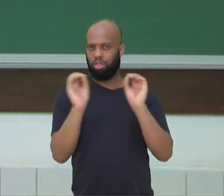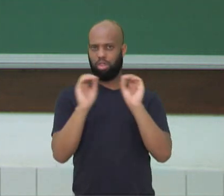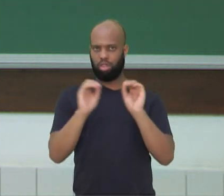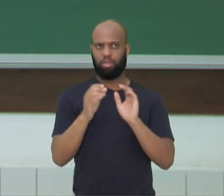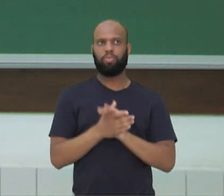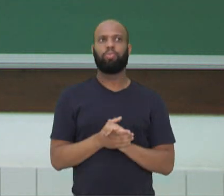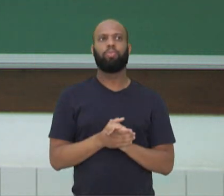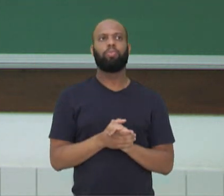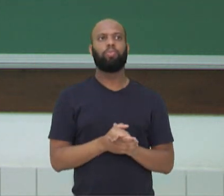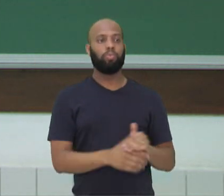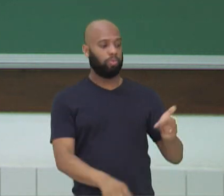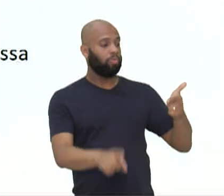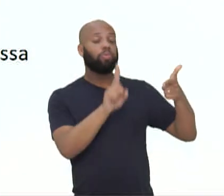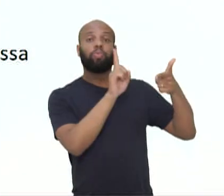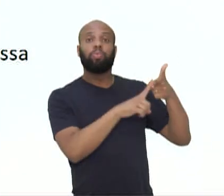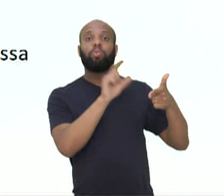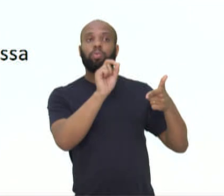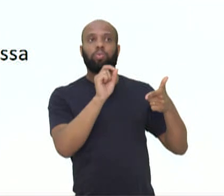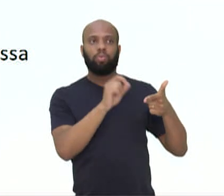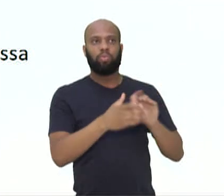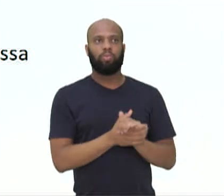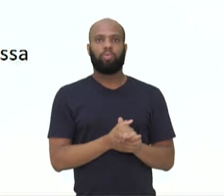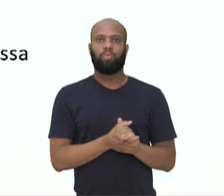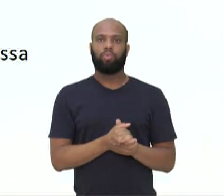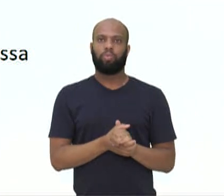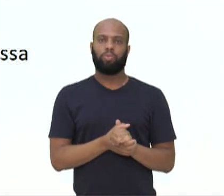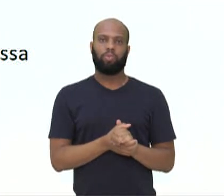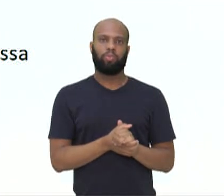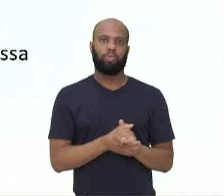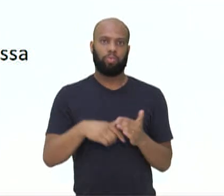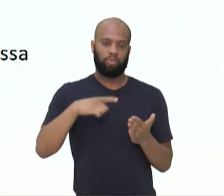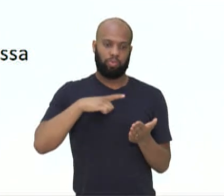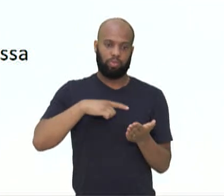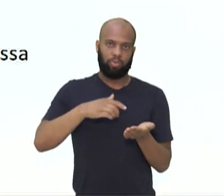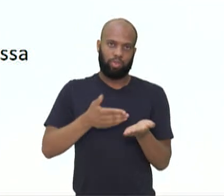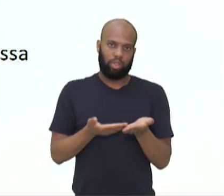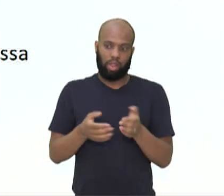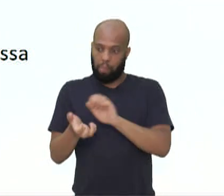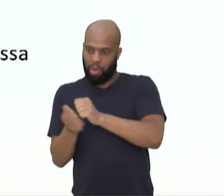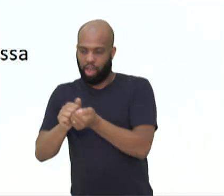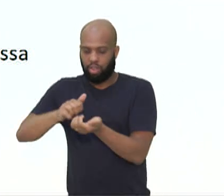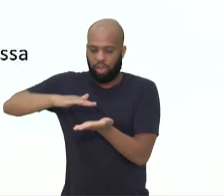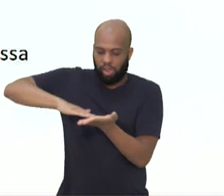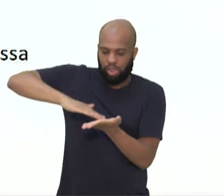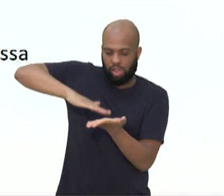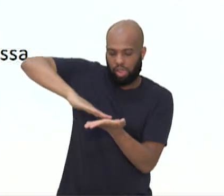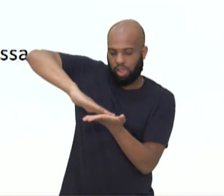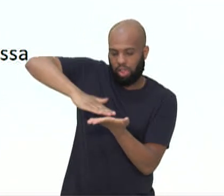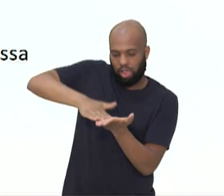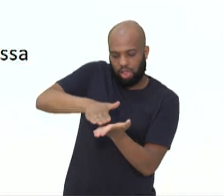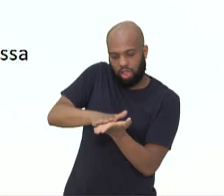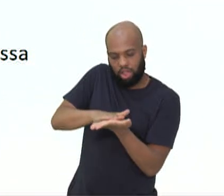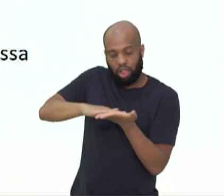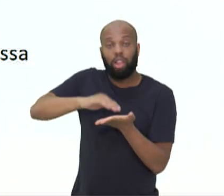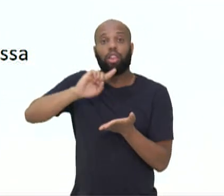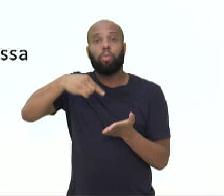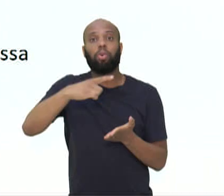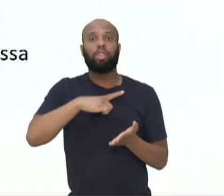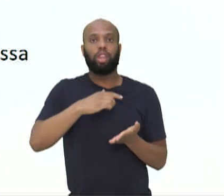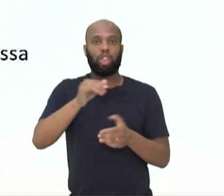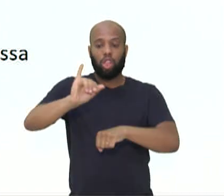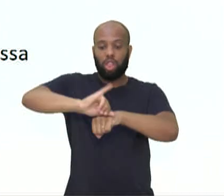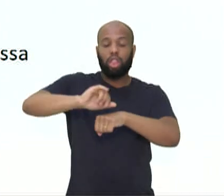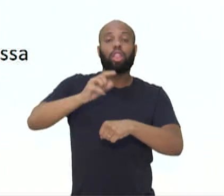A próxima etapa é: pressione sobre a superfície da massa de modelar o objeto que você quer utilizar. Eu sugiro